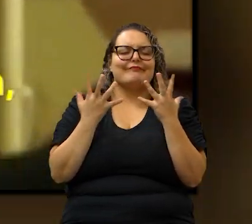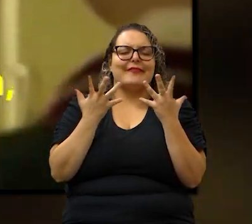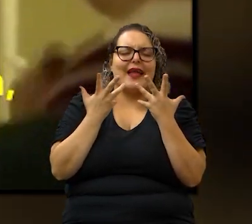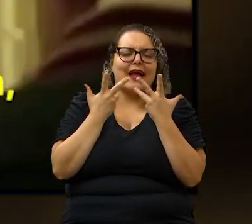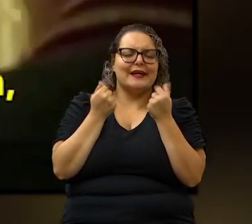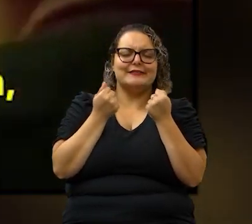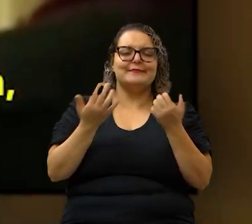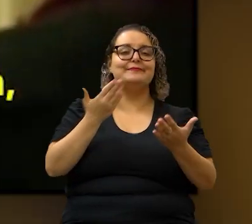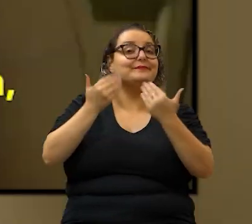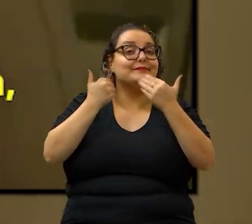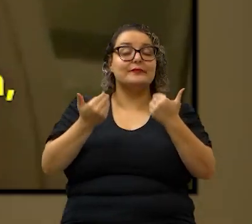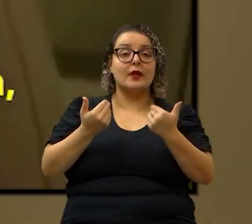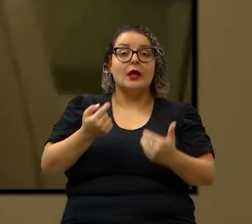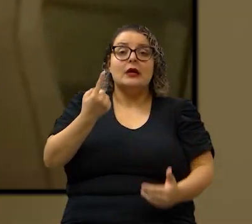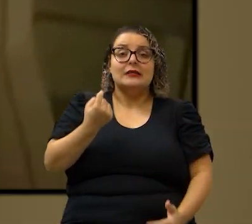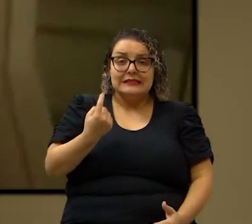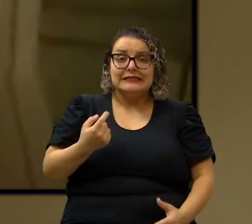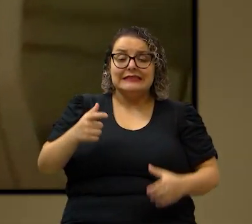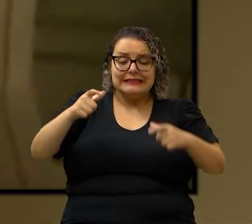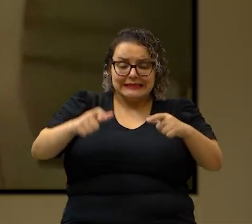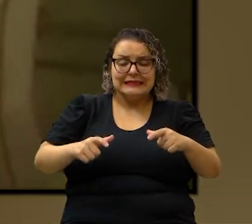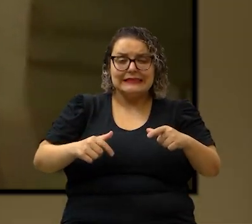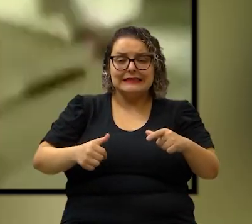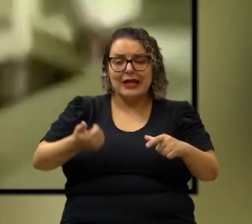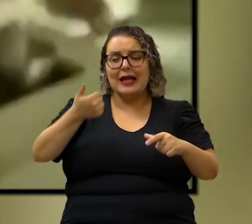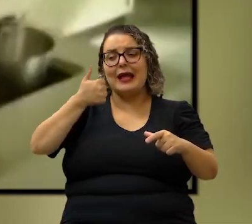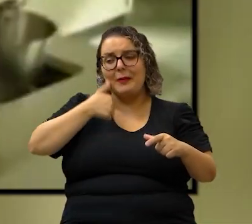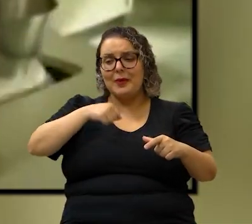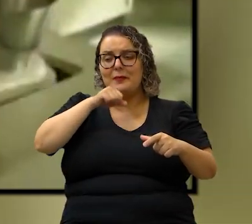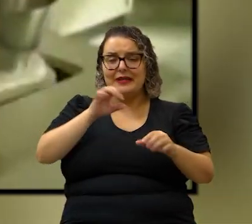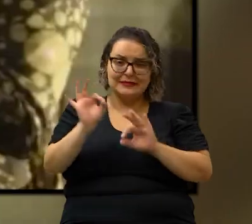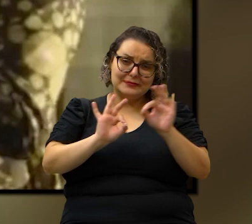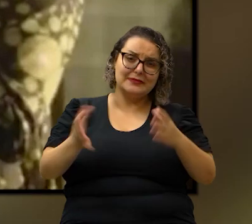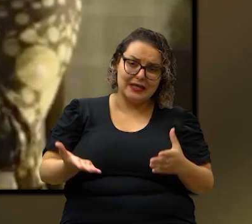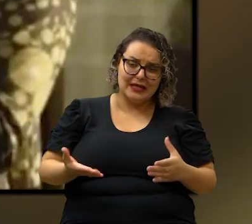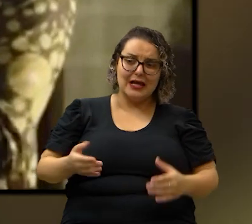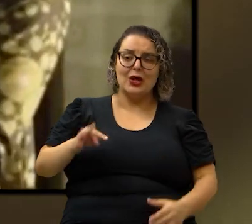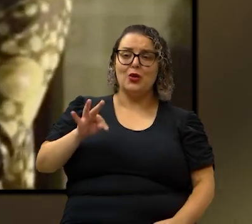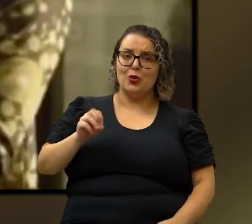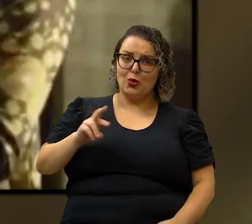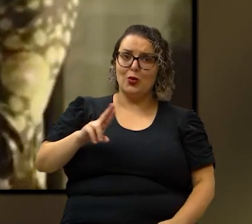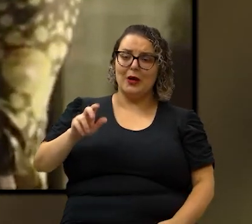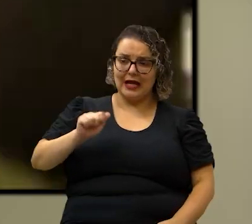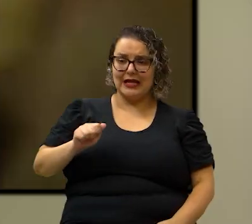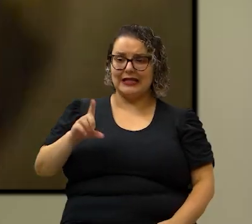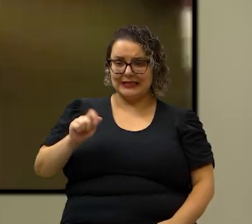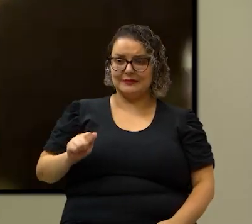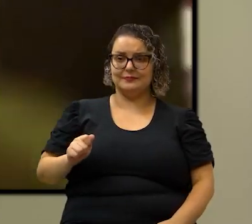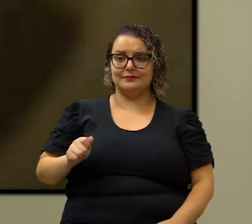O problema é que o único prato que sua mãe sabia cozinhar eram torradas. Quando